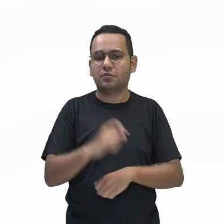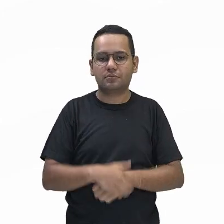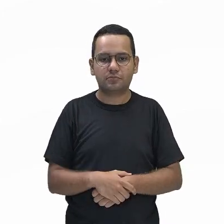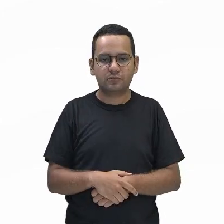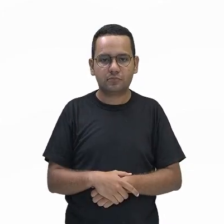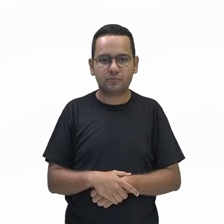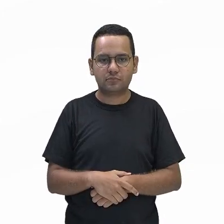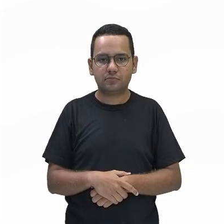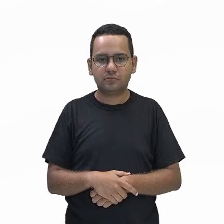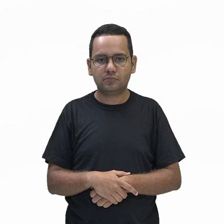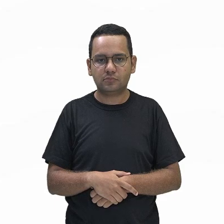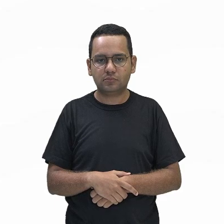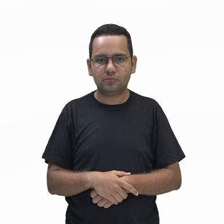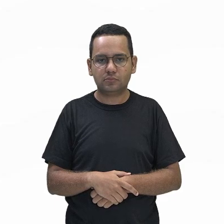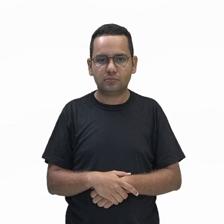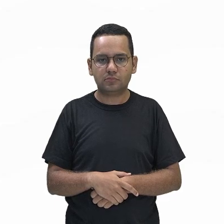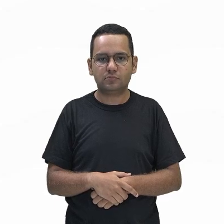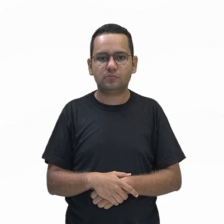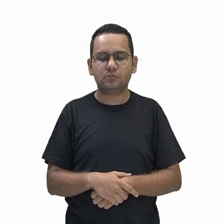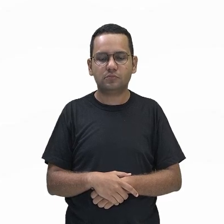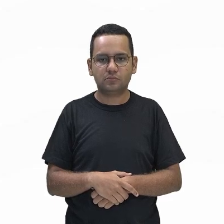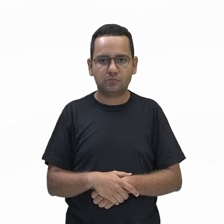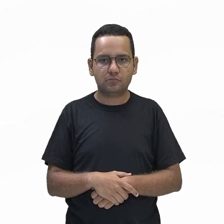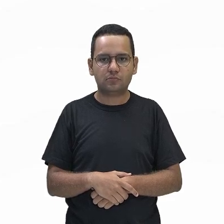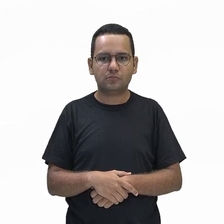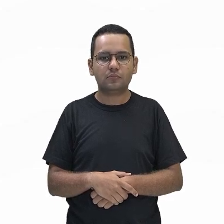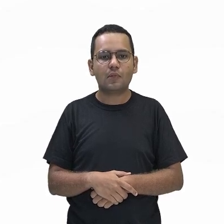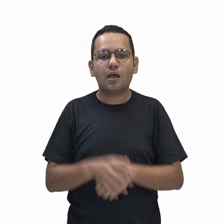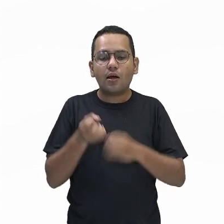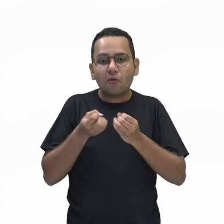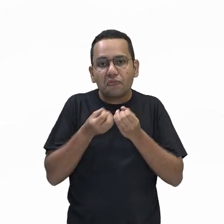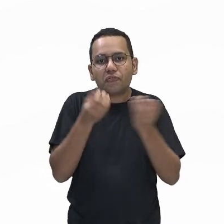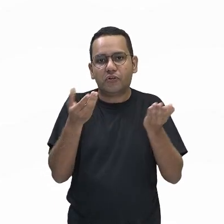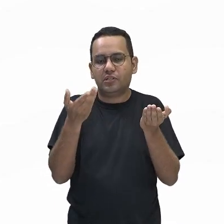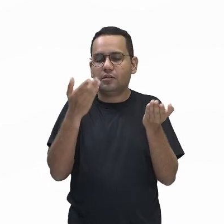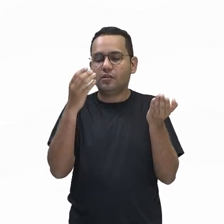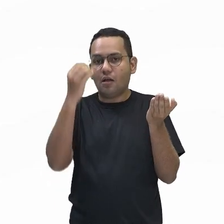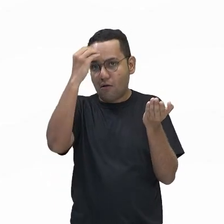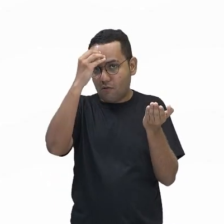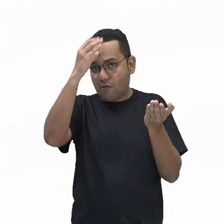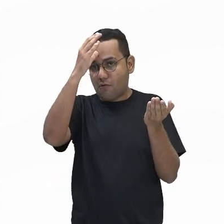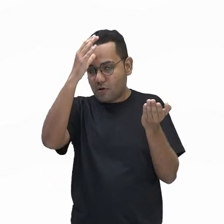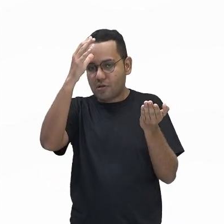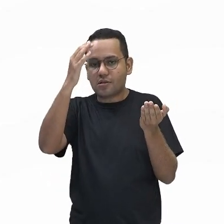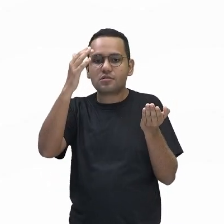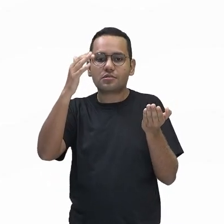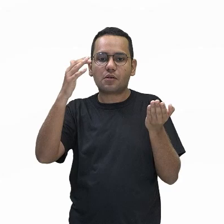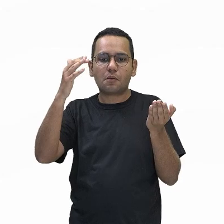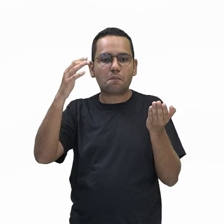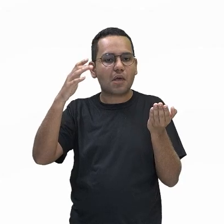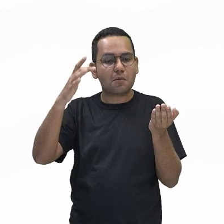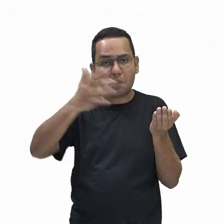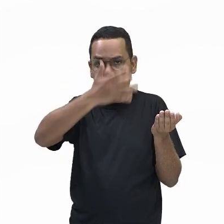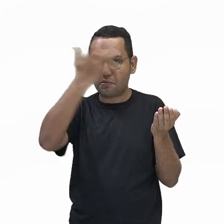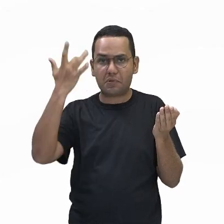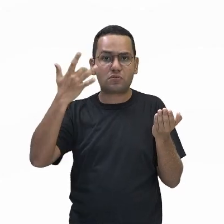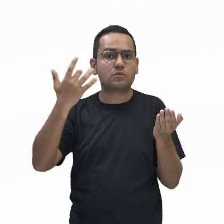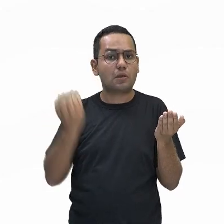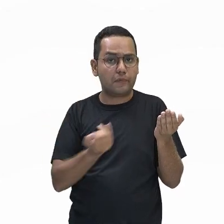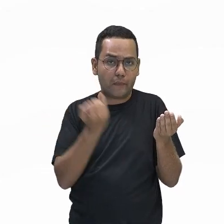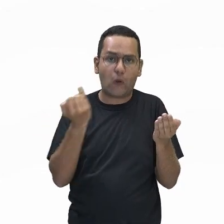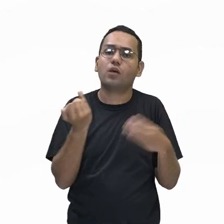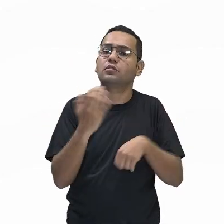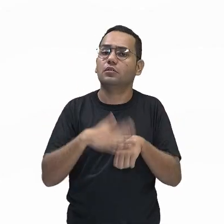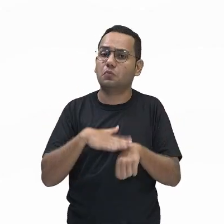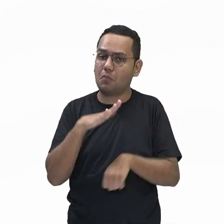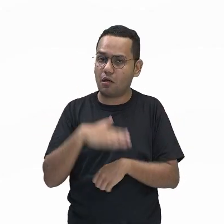o conhecimento público. Então, eles são essenciais para a divulgação desse conhecimento, né,